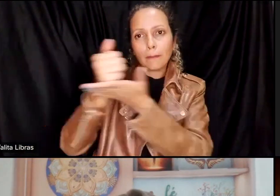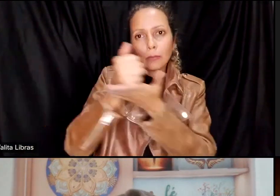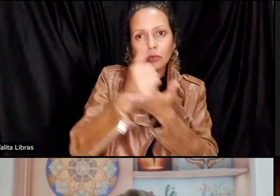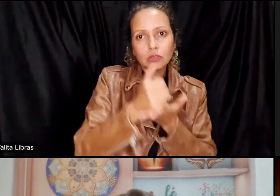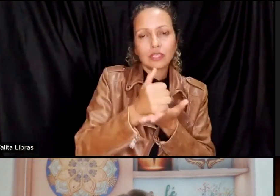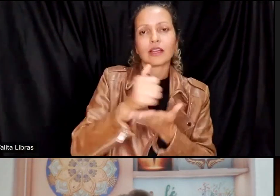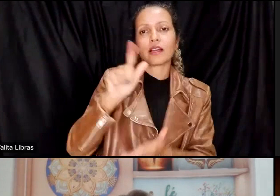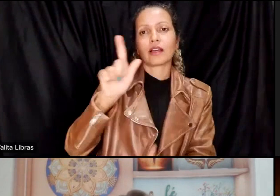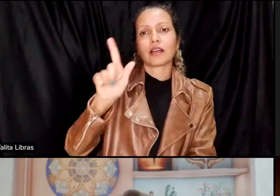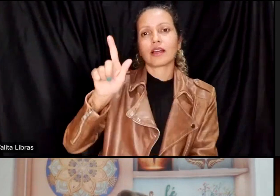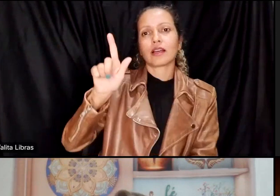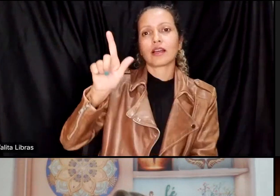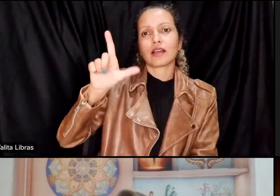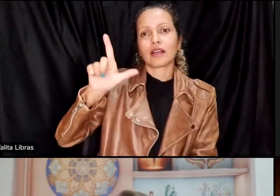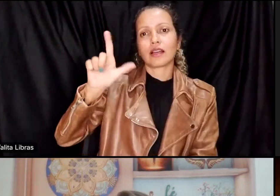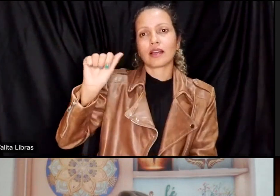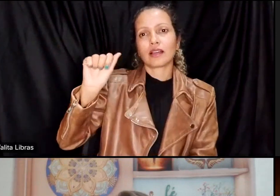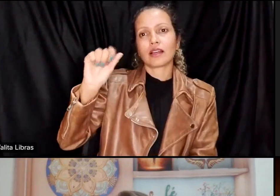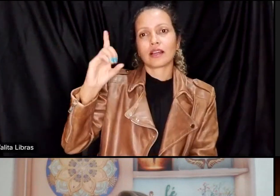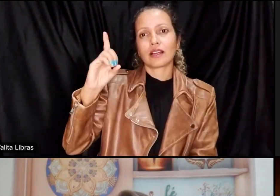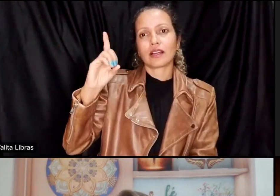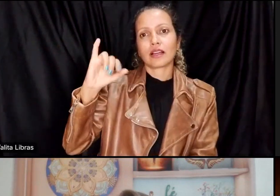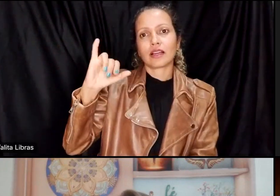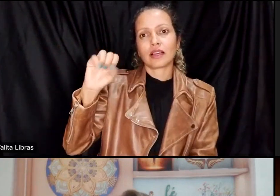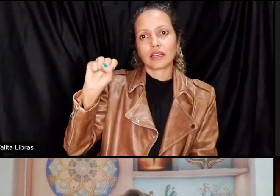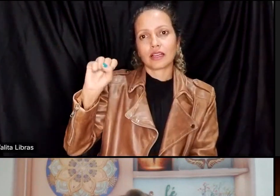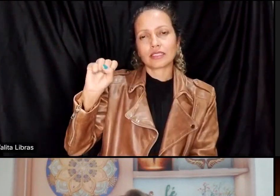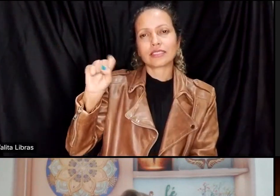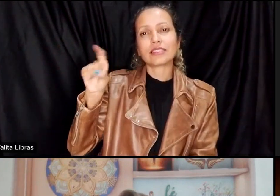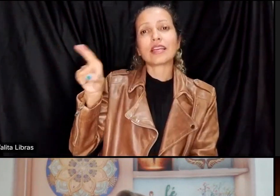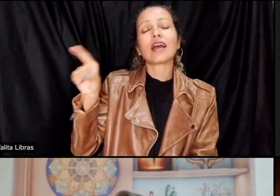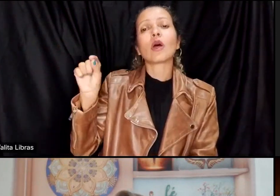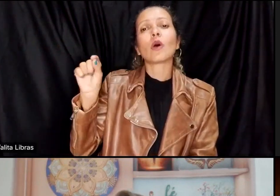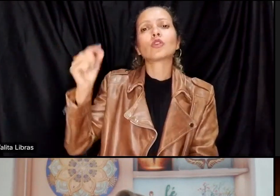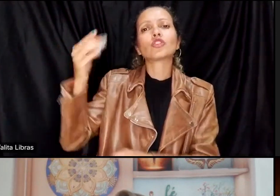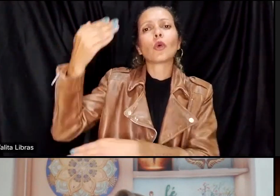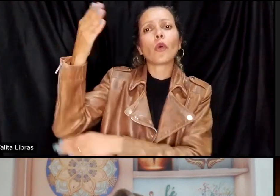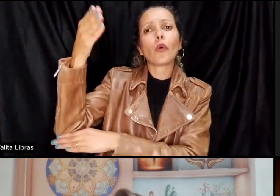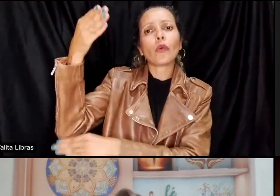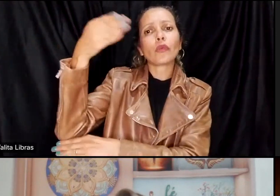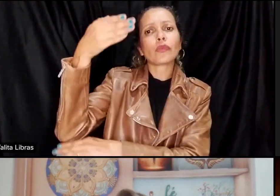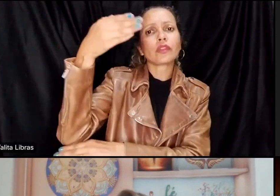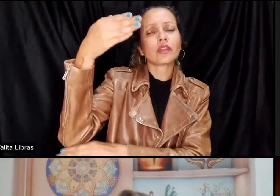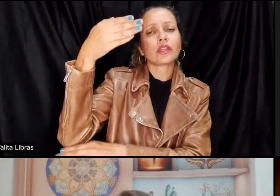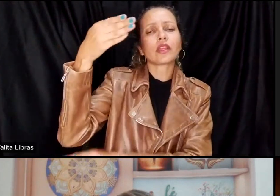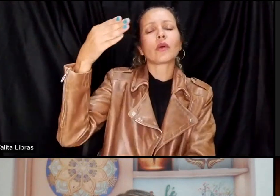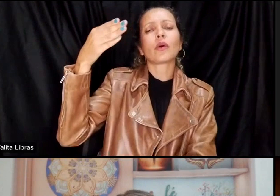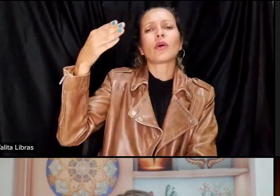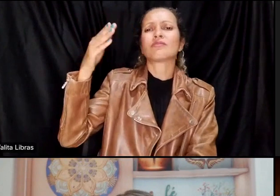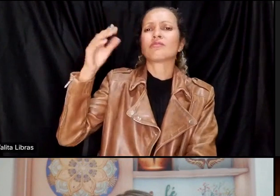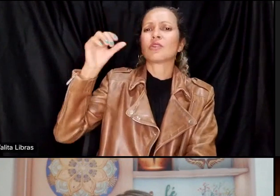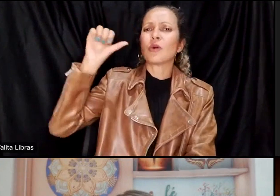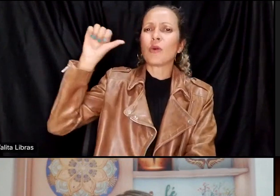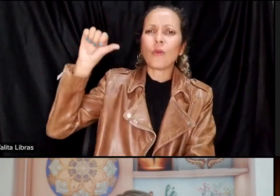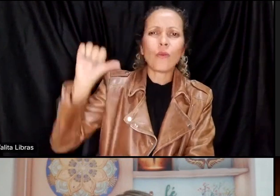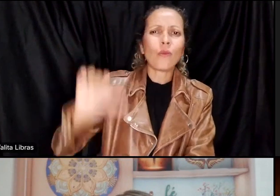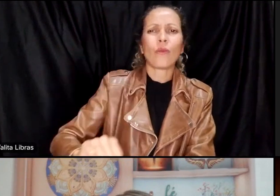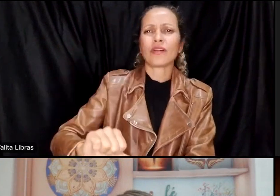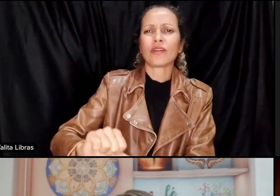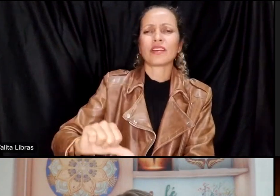simplesmente horrível. Era um hotel próximo à estação de trem em Campinas,